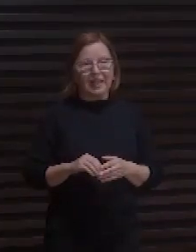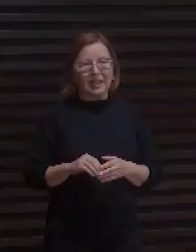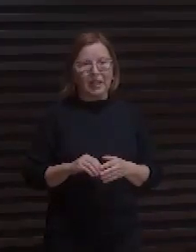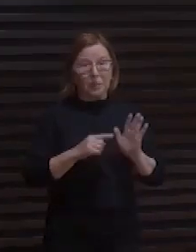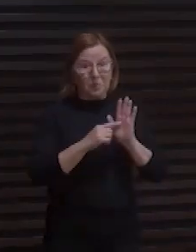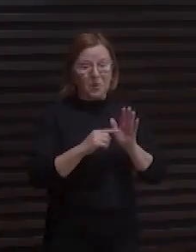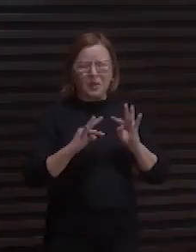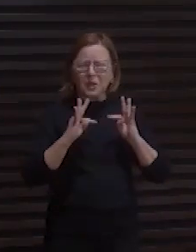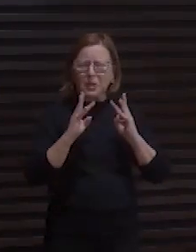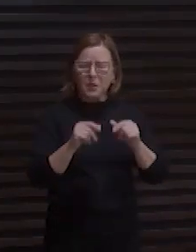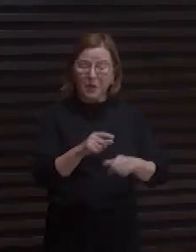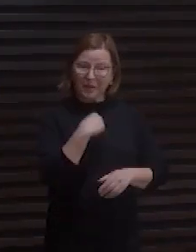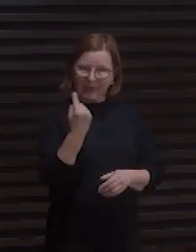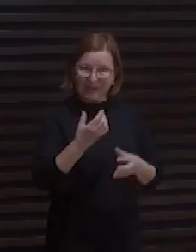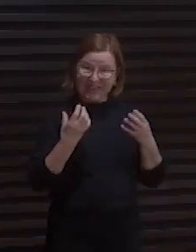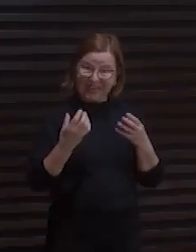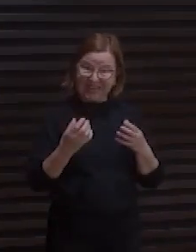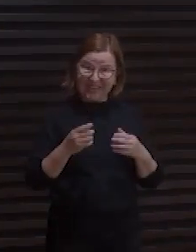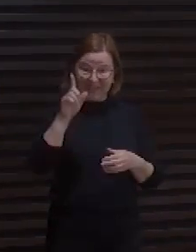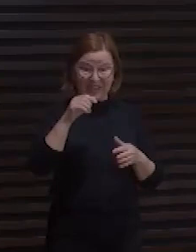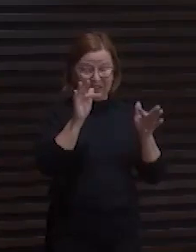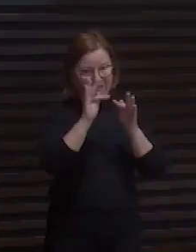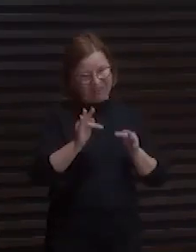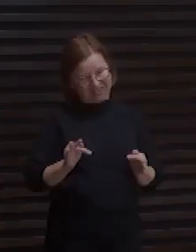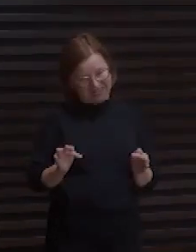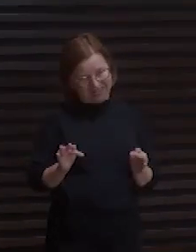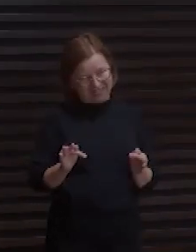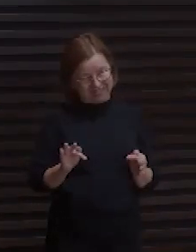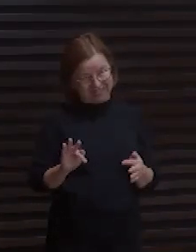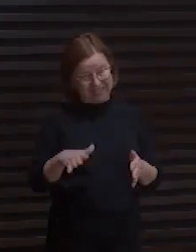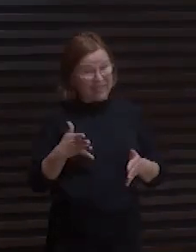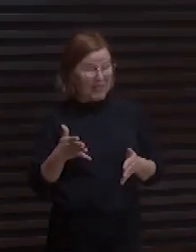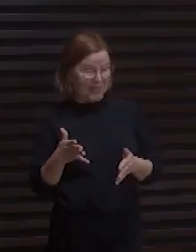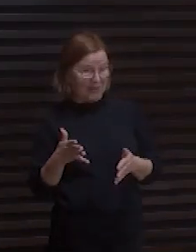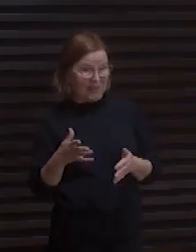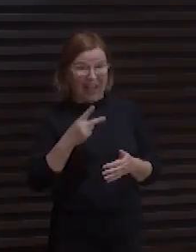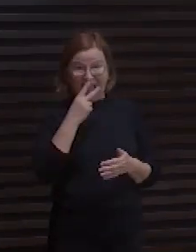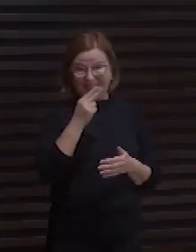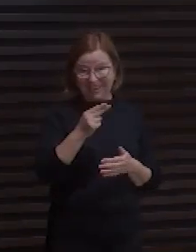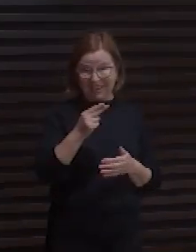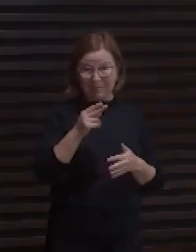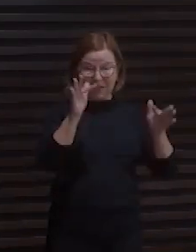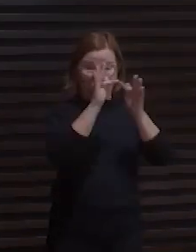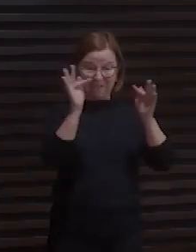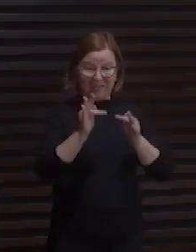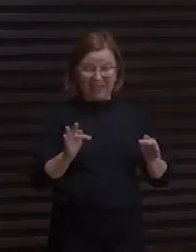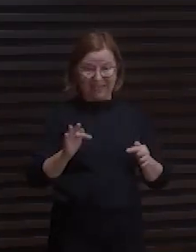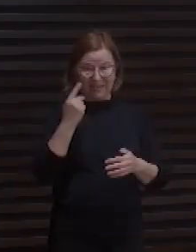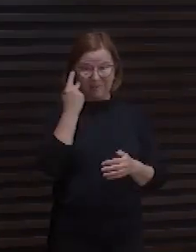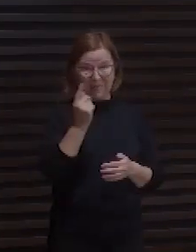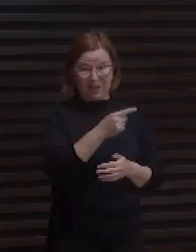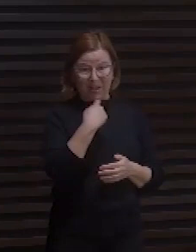em última análise, a felicidade para as nossas vidas, para os nossos familiares, o